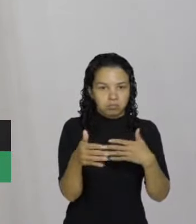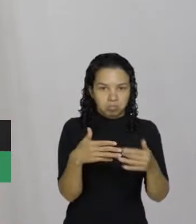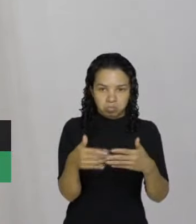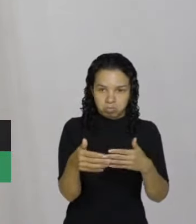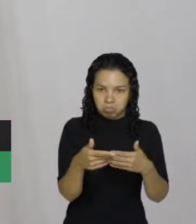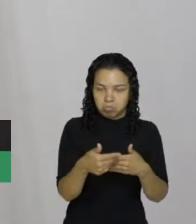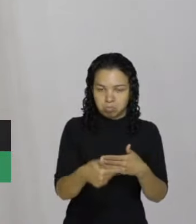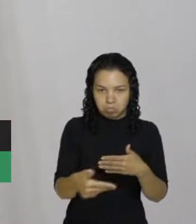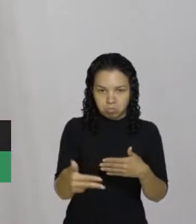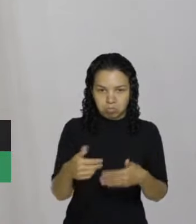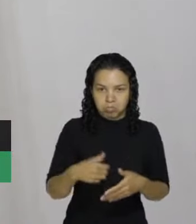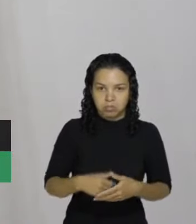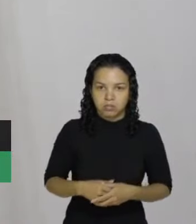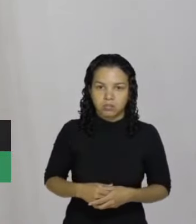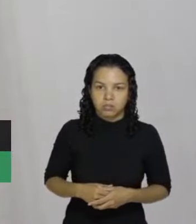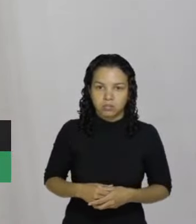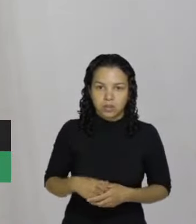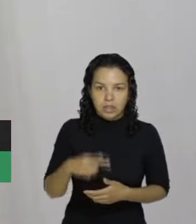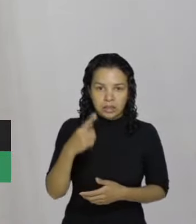A Lei